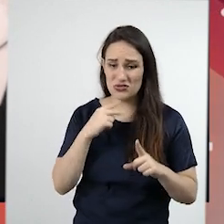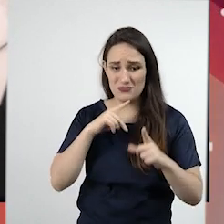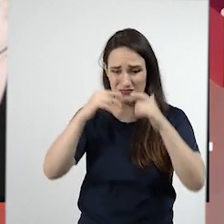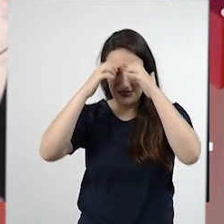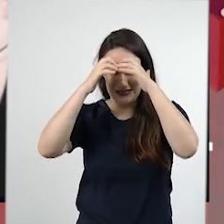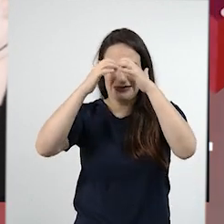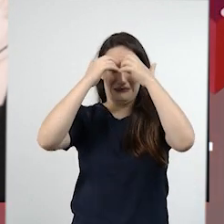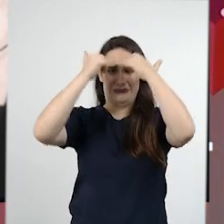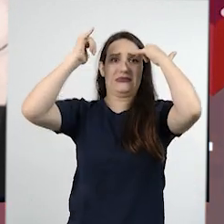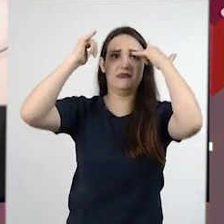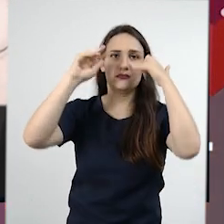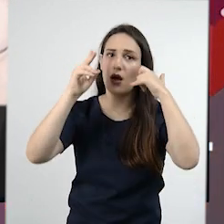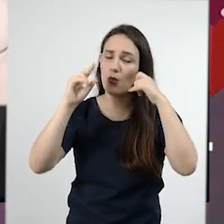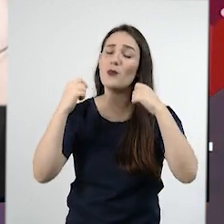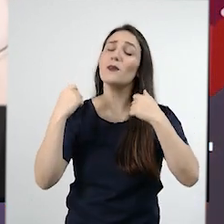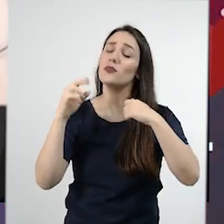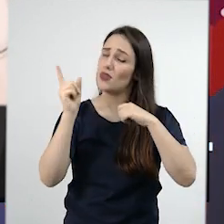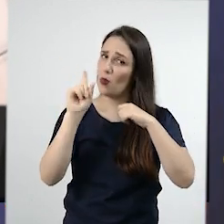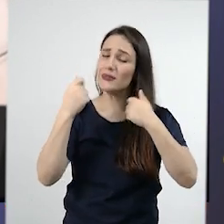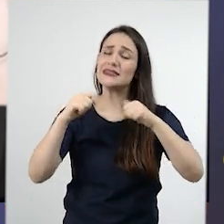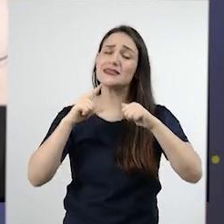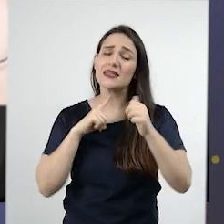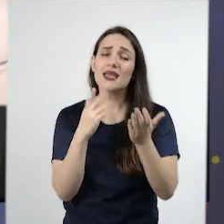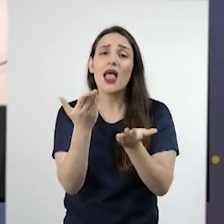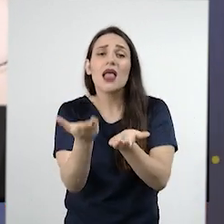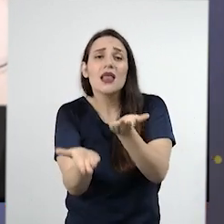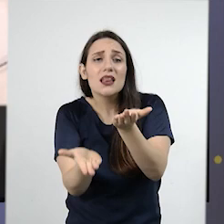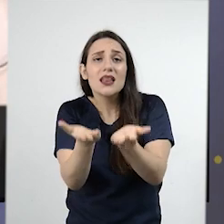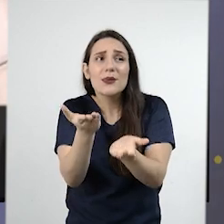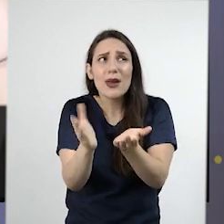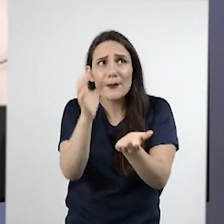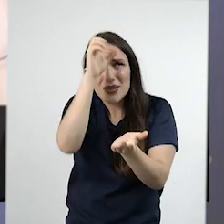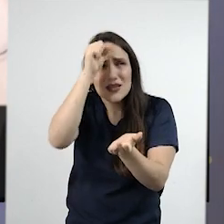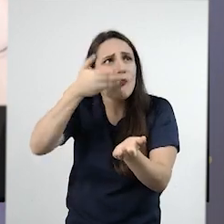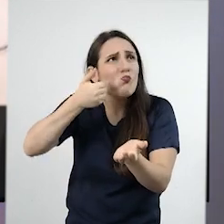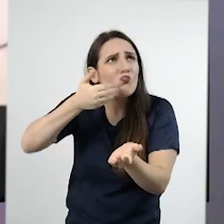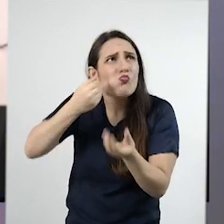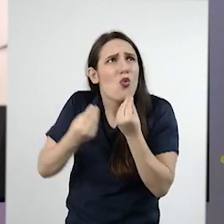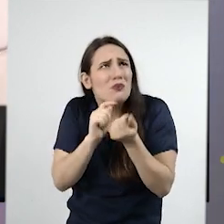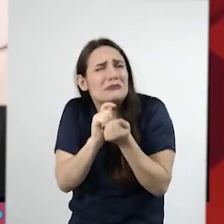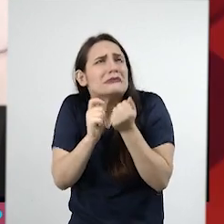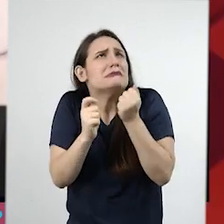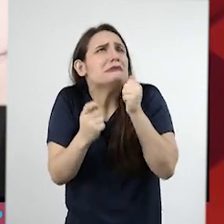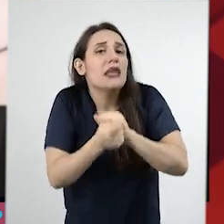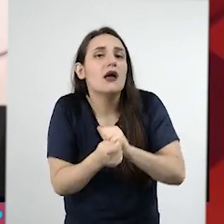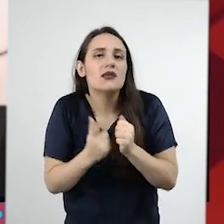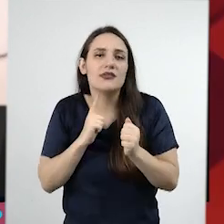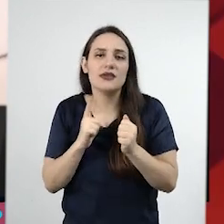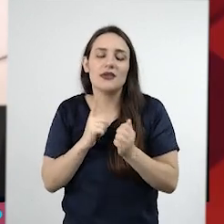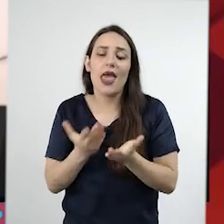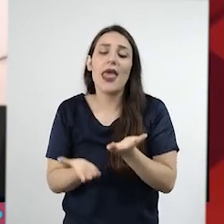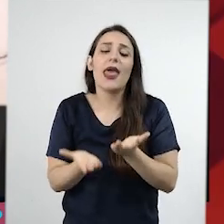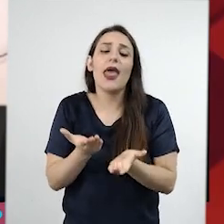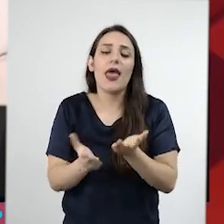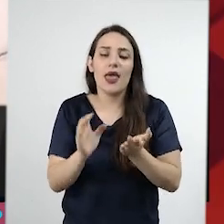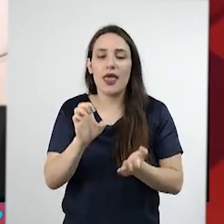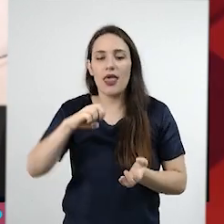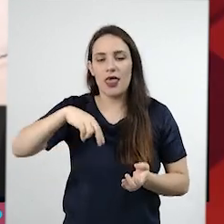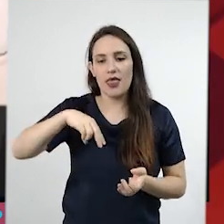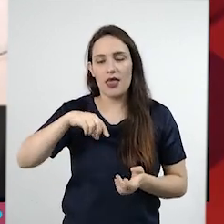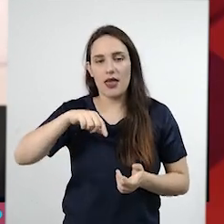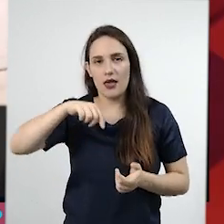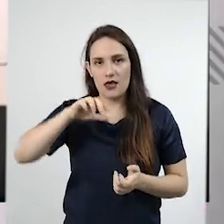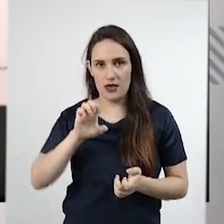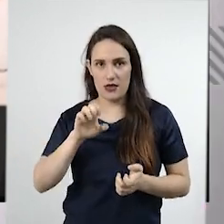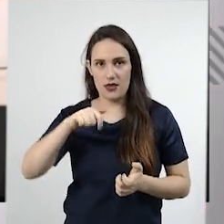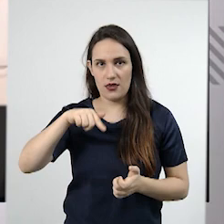a pessoa consiga se equilibrar nessas mudanças emocionais no que isso impacta. Por isso que hoje a